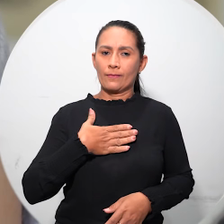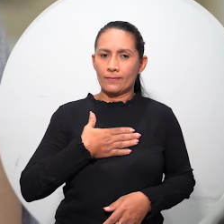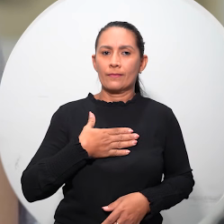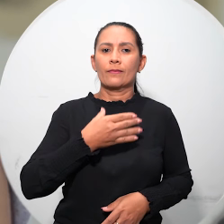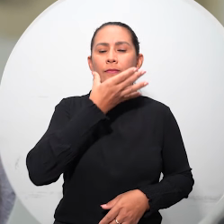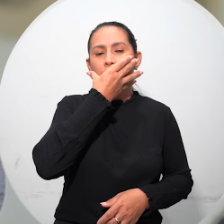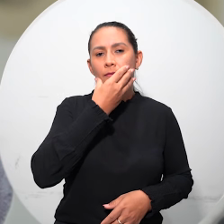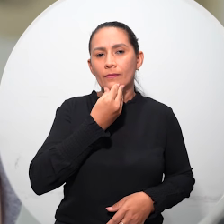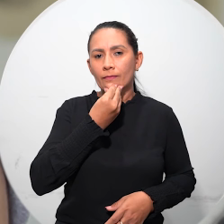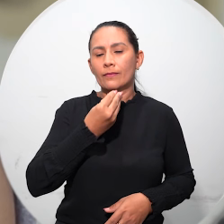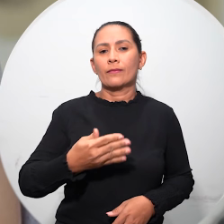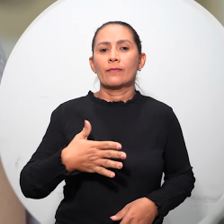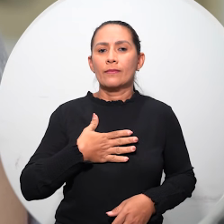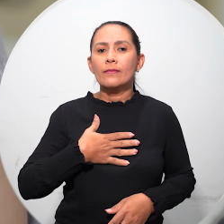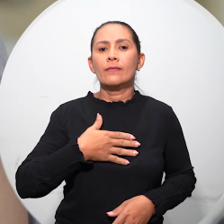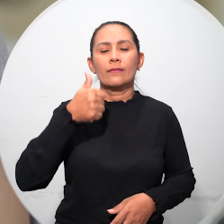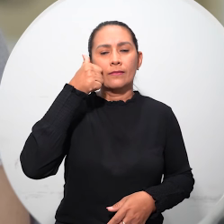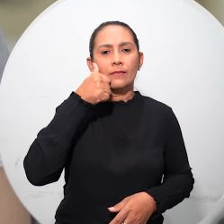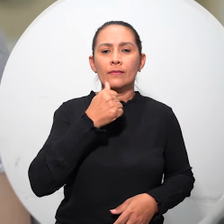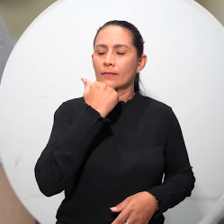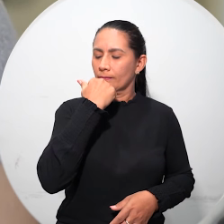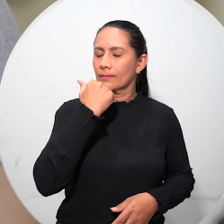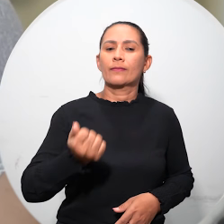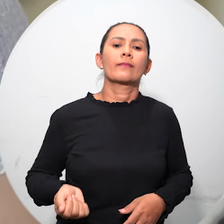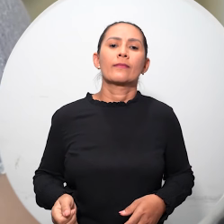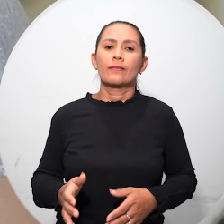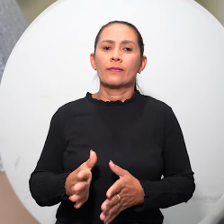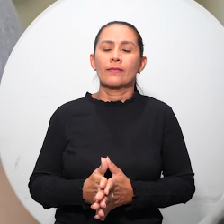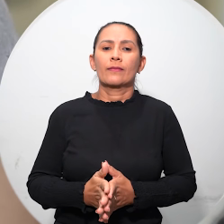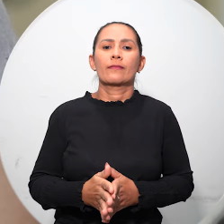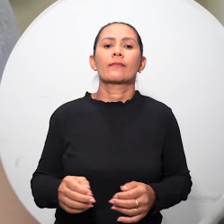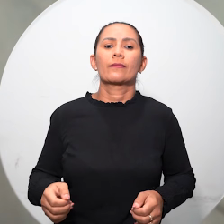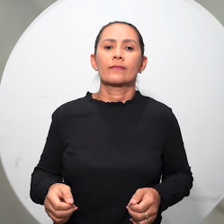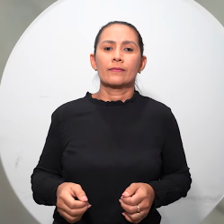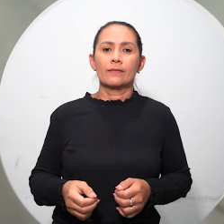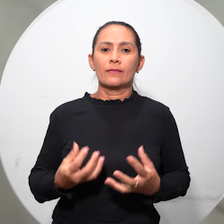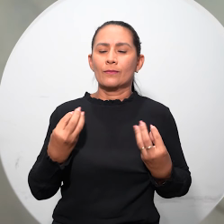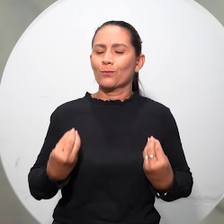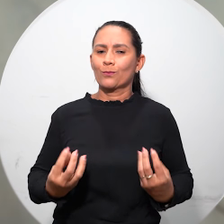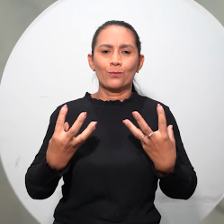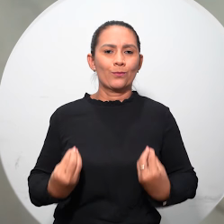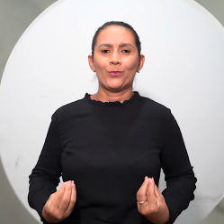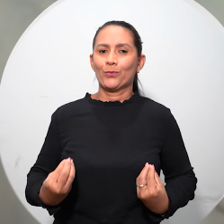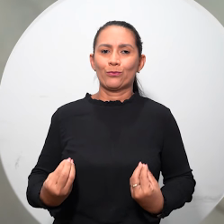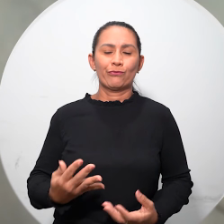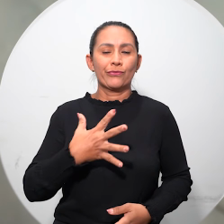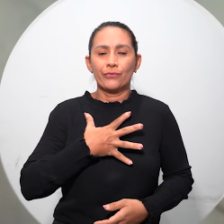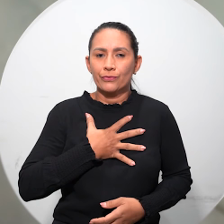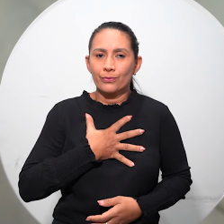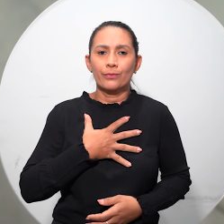Eu vivi muito com meu pai, muito, mas se ele tivesse vivo hoje, eu diria mais que eu amava ele. A minha mãe é tudo na minha